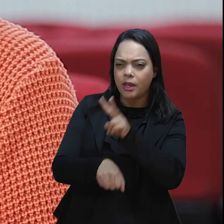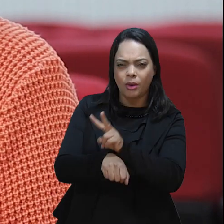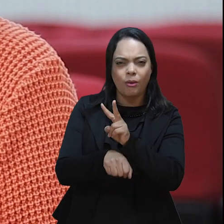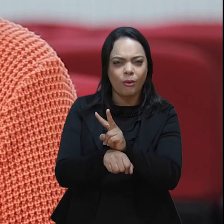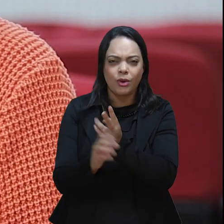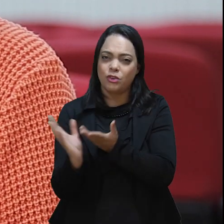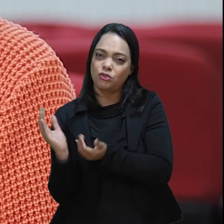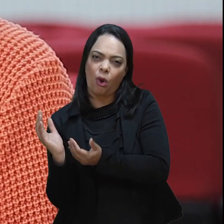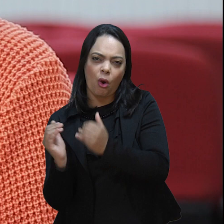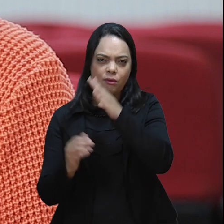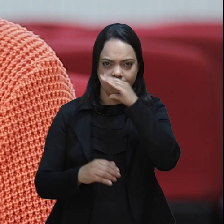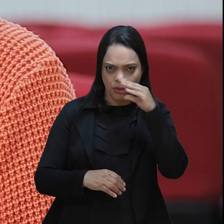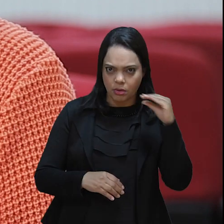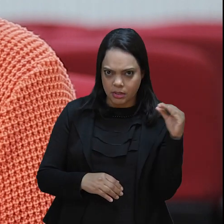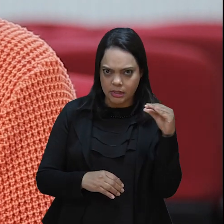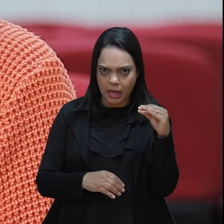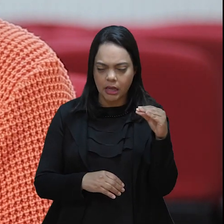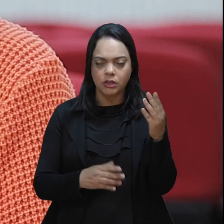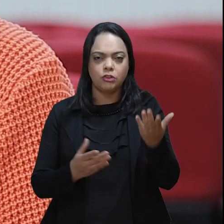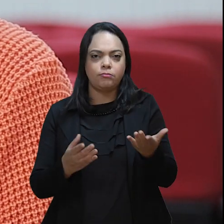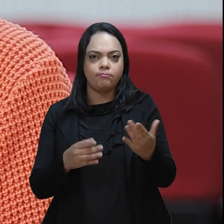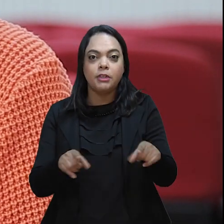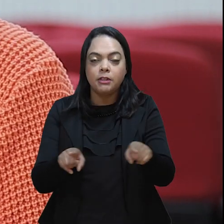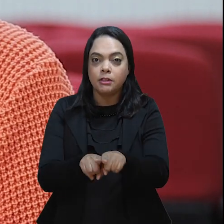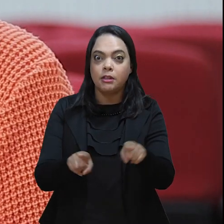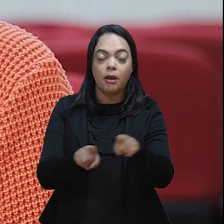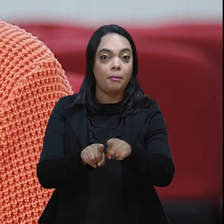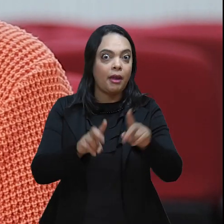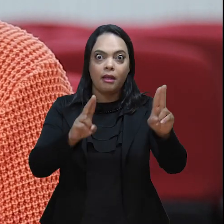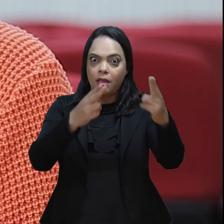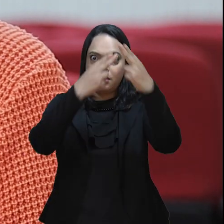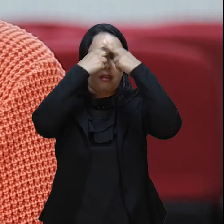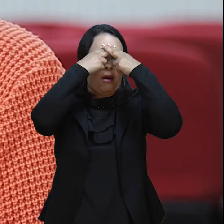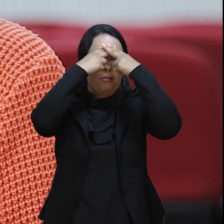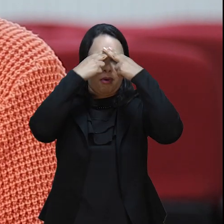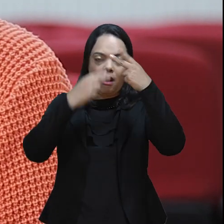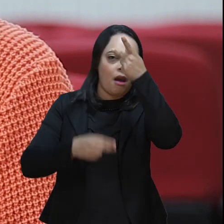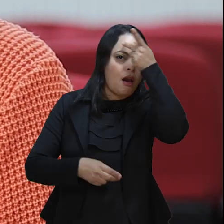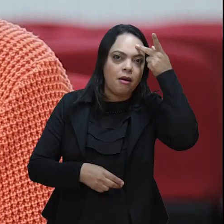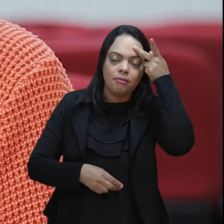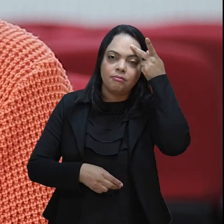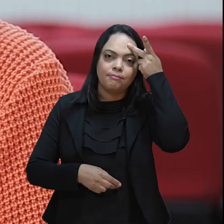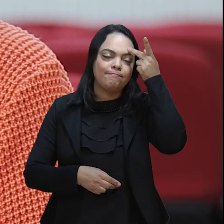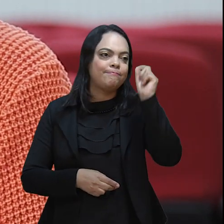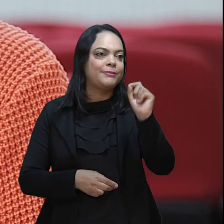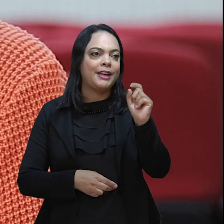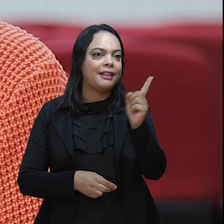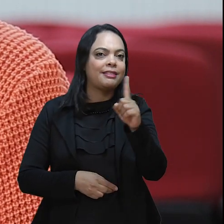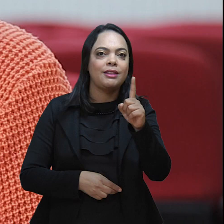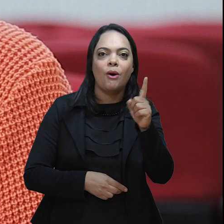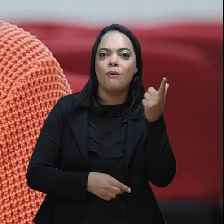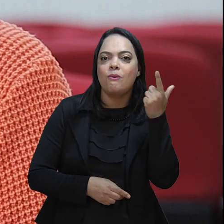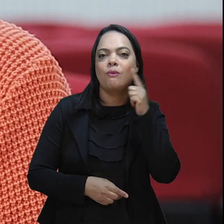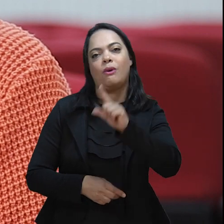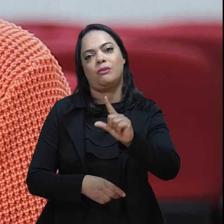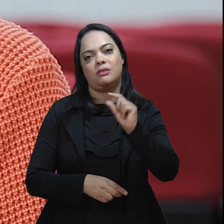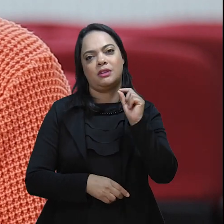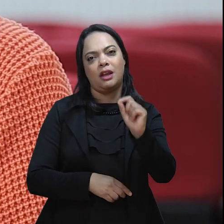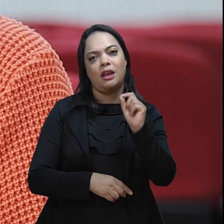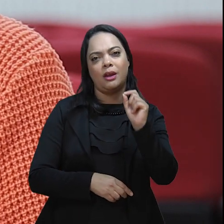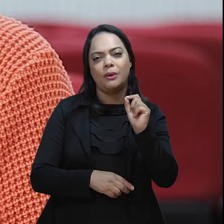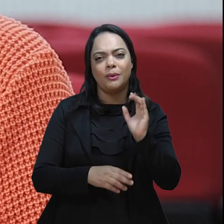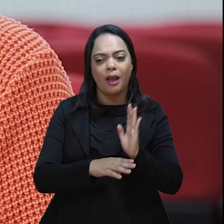jovem, ele também está traumatizado e não consegue, às vezes, dar conta do que